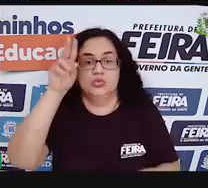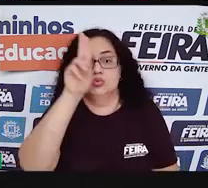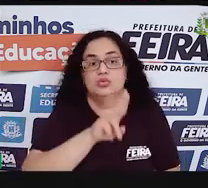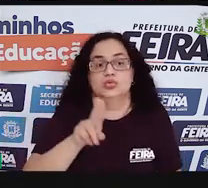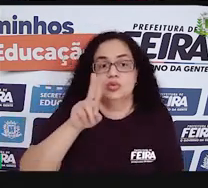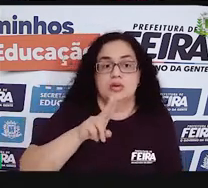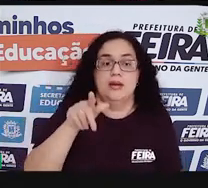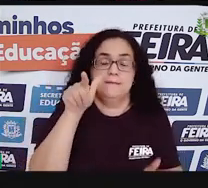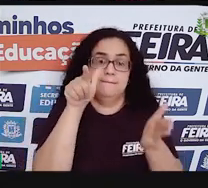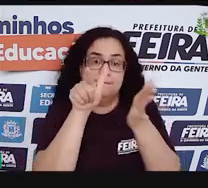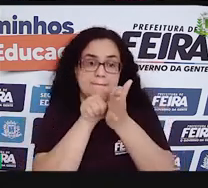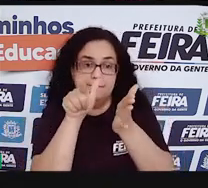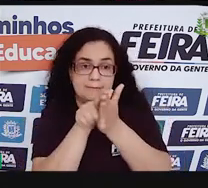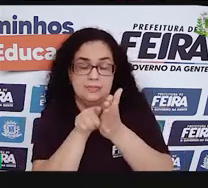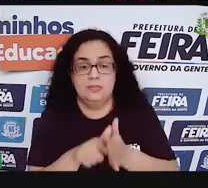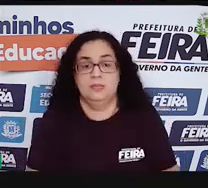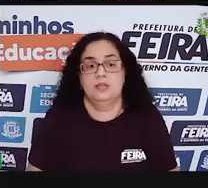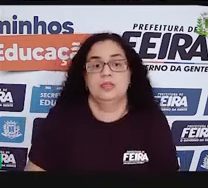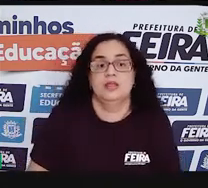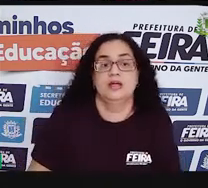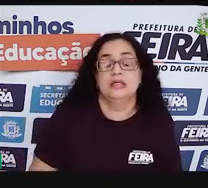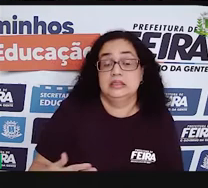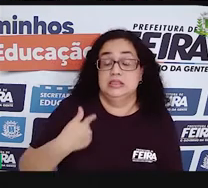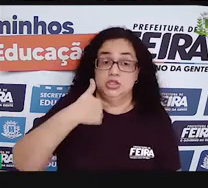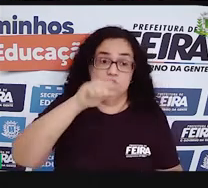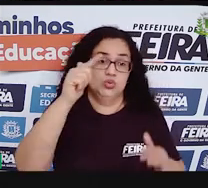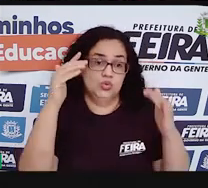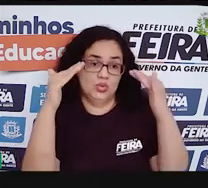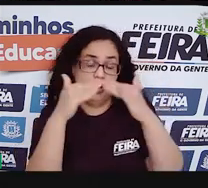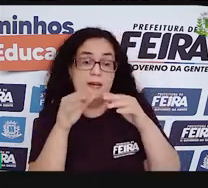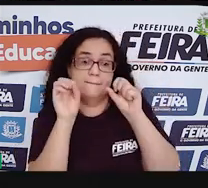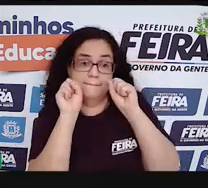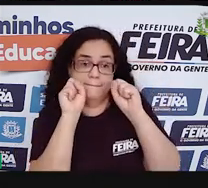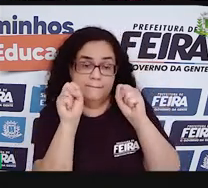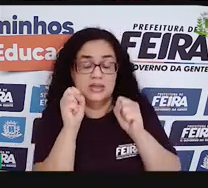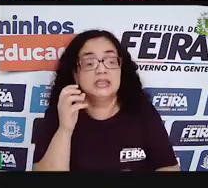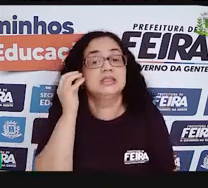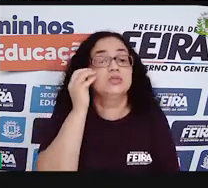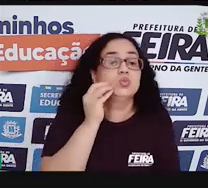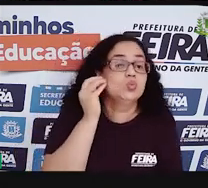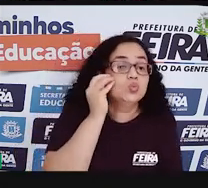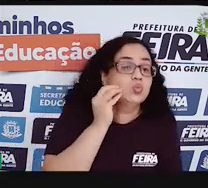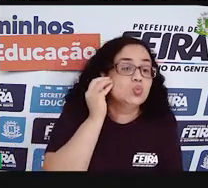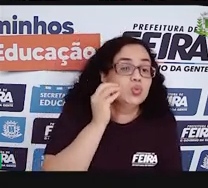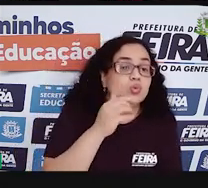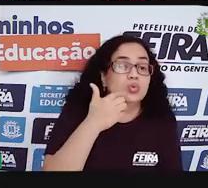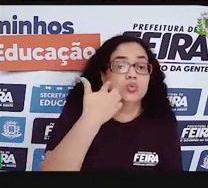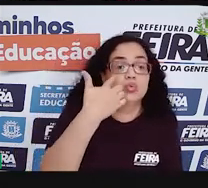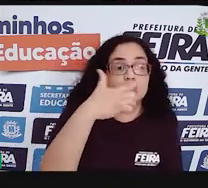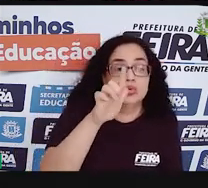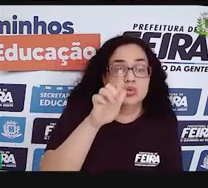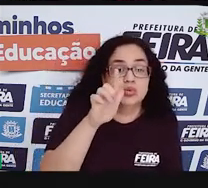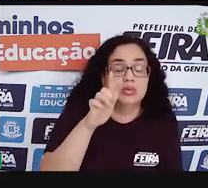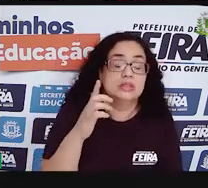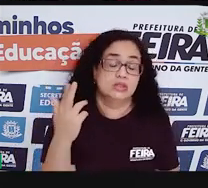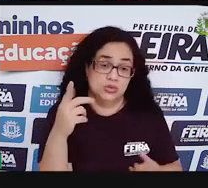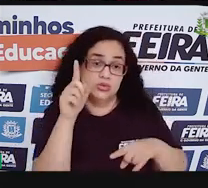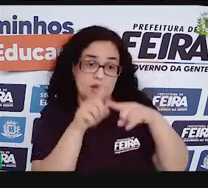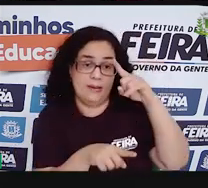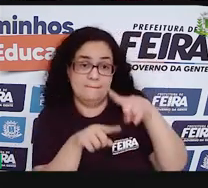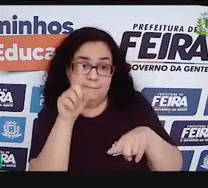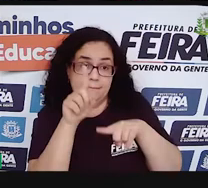prender papel. Aí em sua casa, você pode também experimentar utilizando, se tiver os mesmos